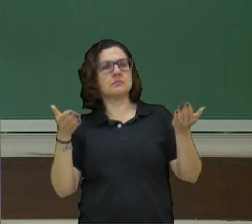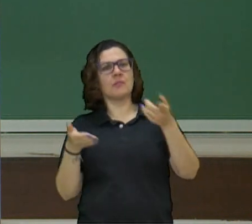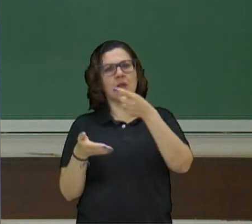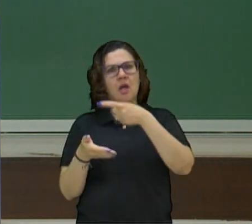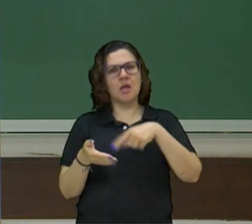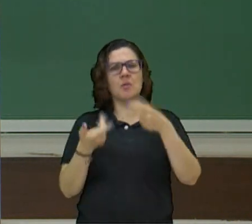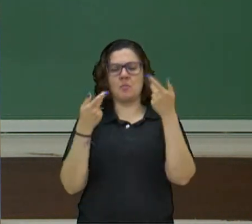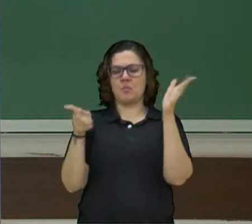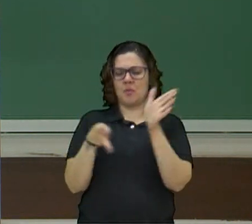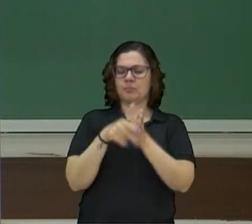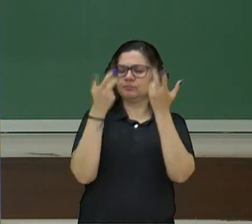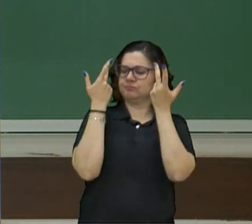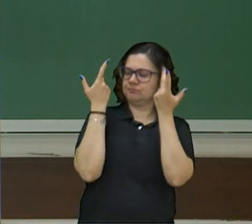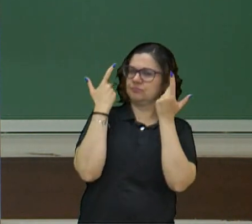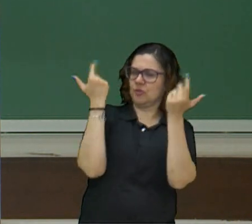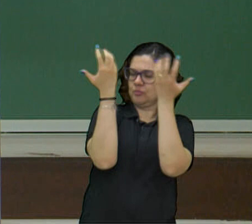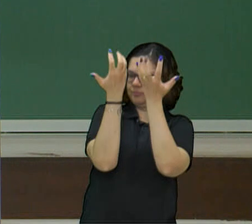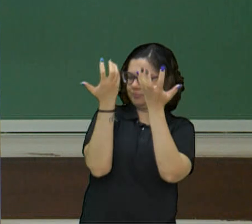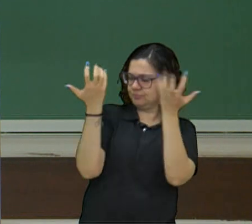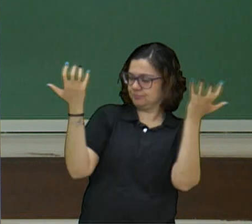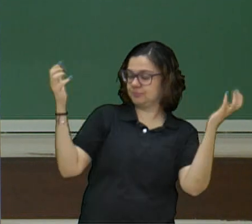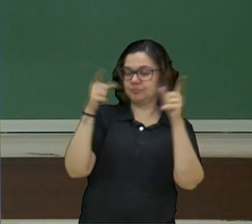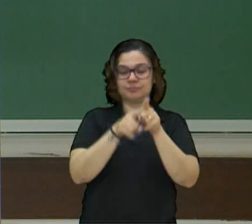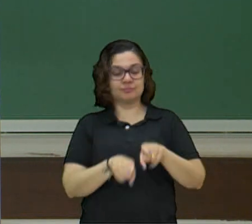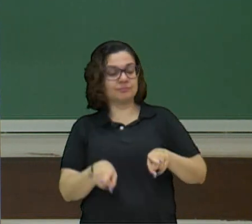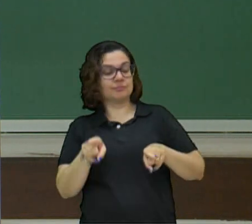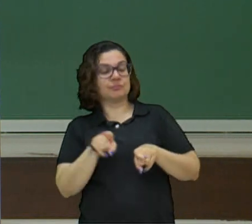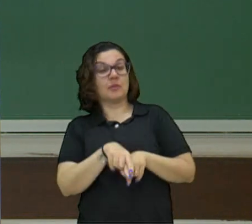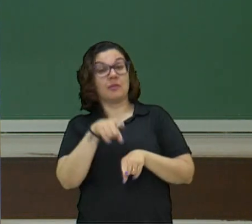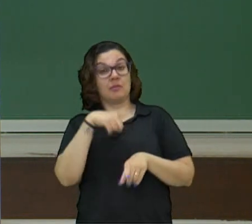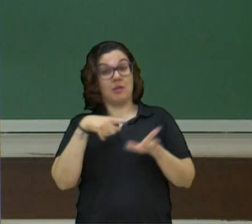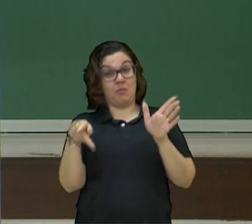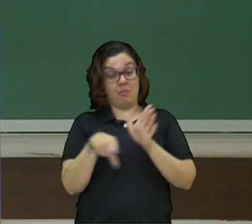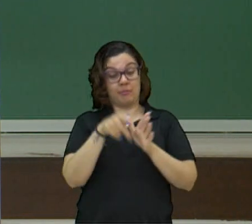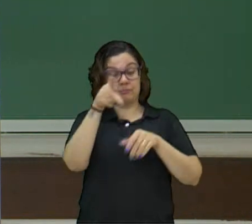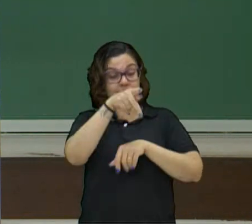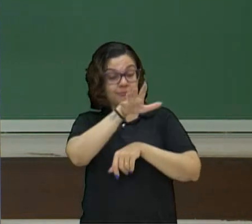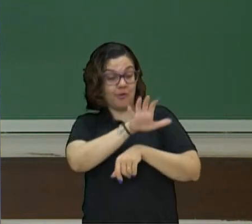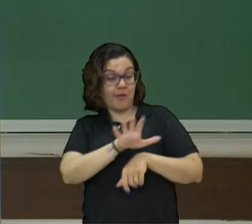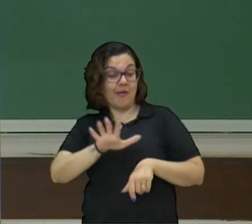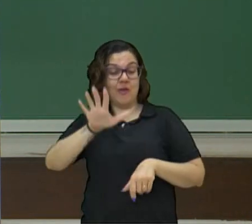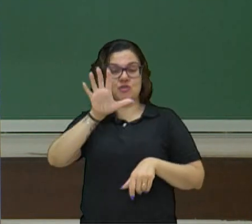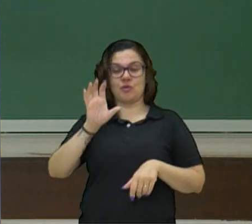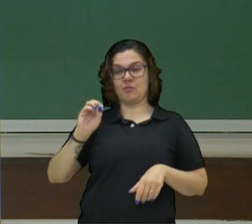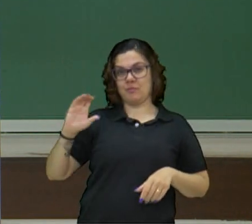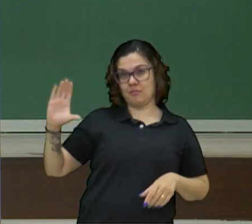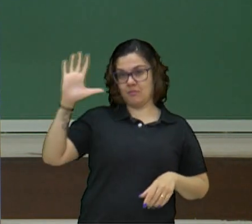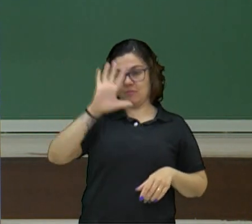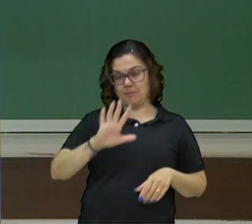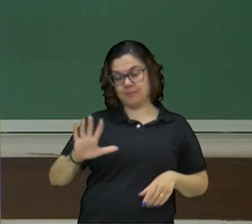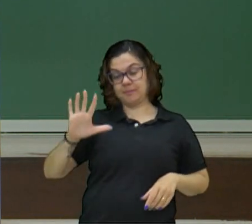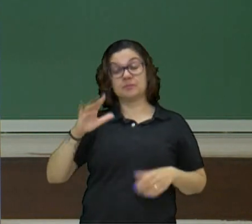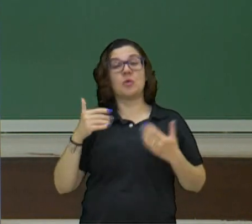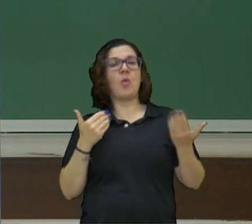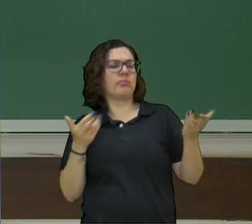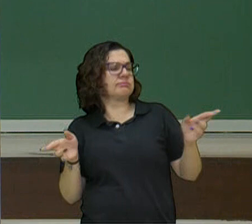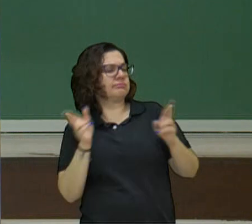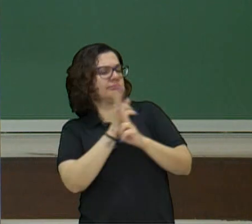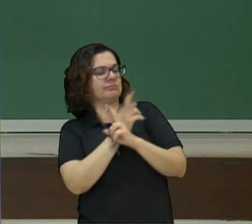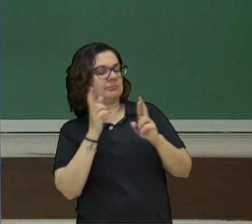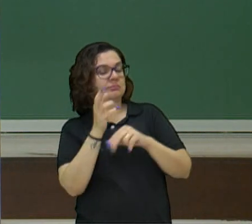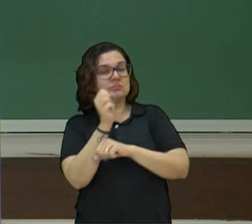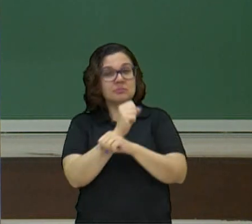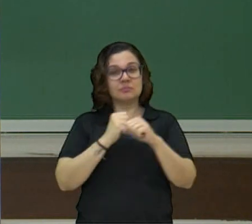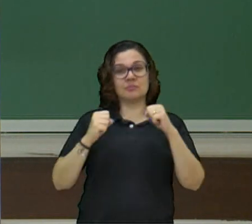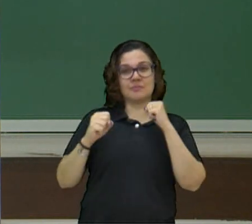agora para os recursos naturais da oceania vamos listar esses recursos entender como funciona qual é a relação que a sociedade